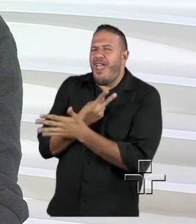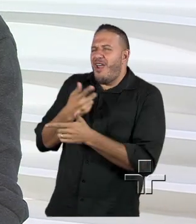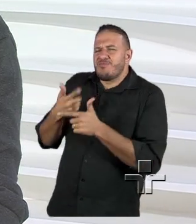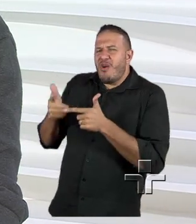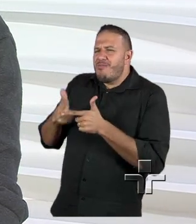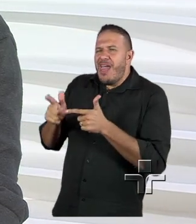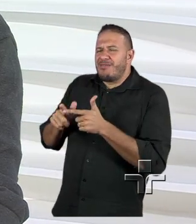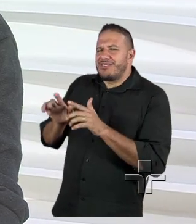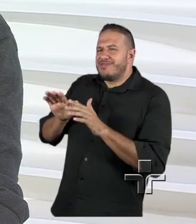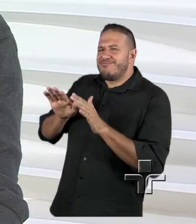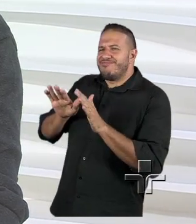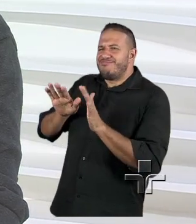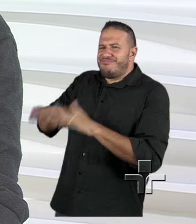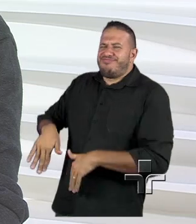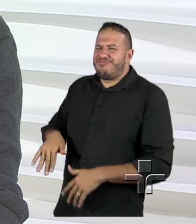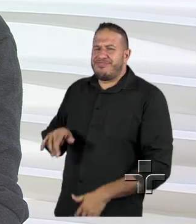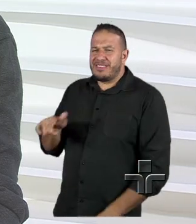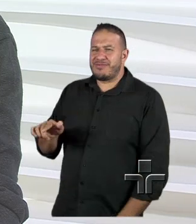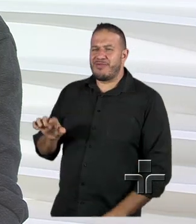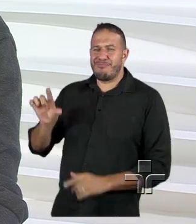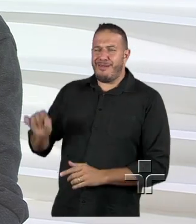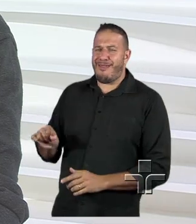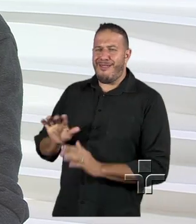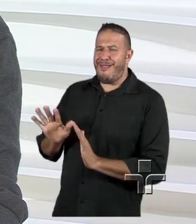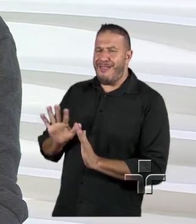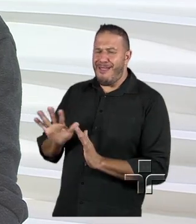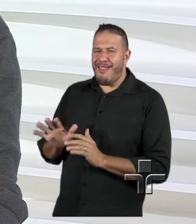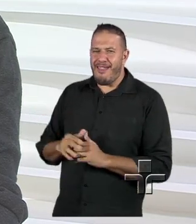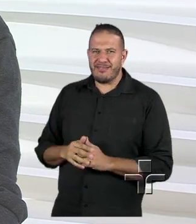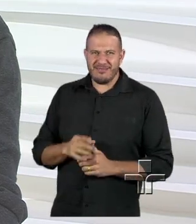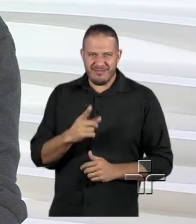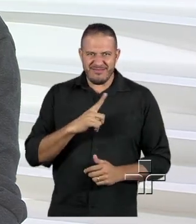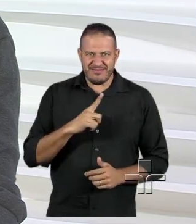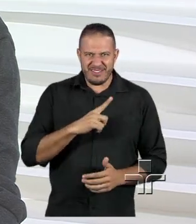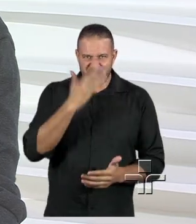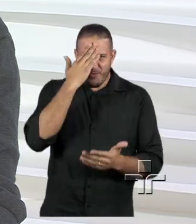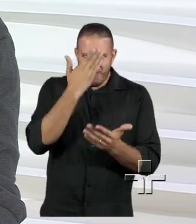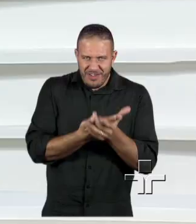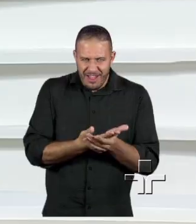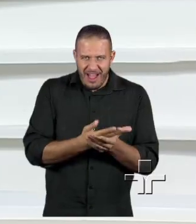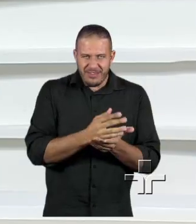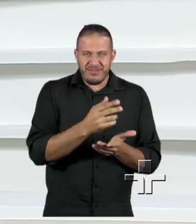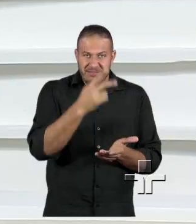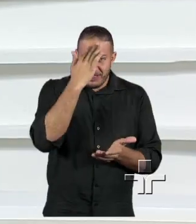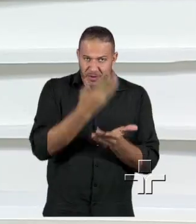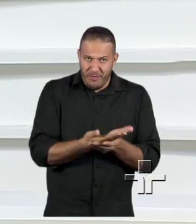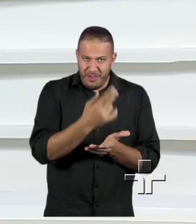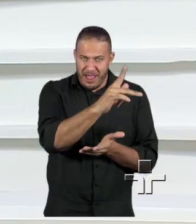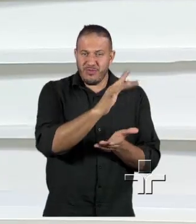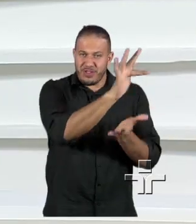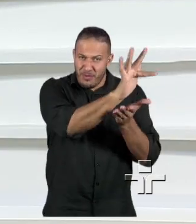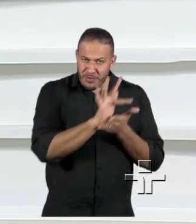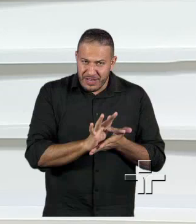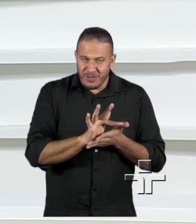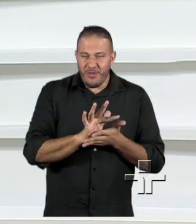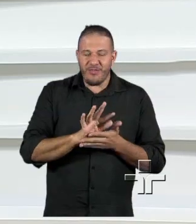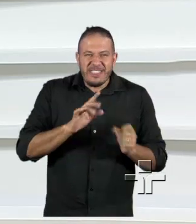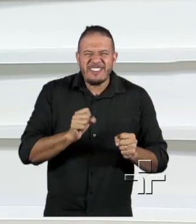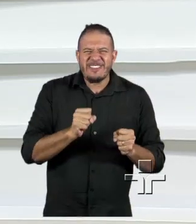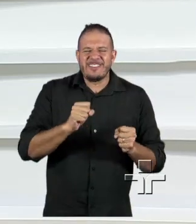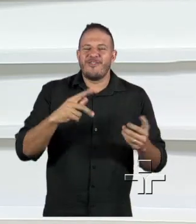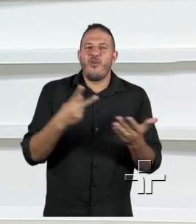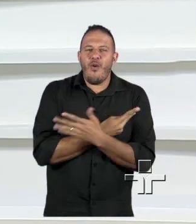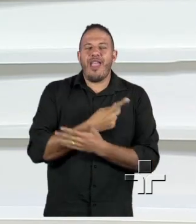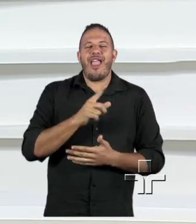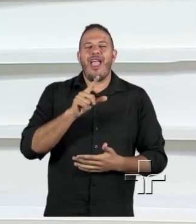são tão menores do que a vontade de ter fazer. confiado no teu fornecedor, por exemplo, foi um erro que te ensinou a